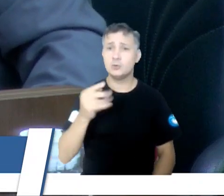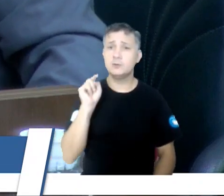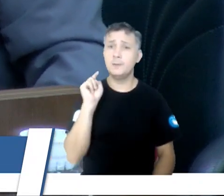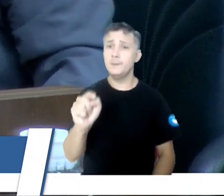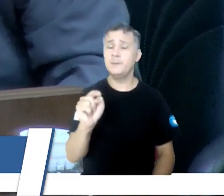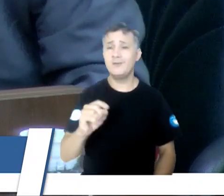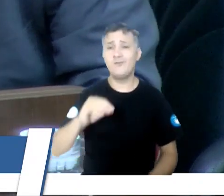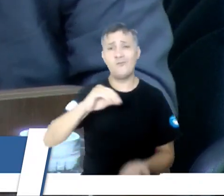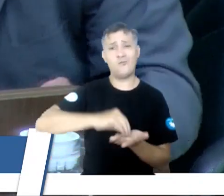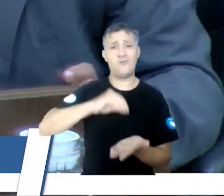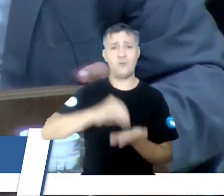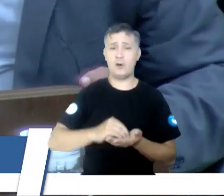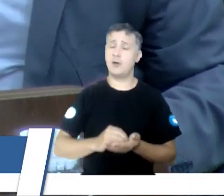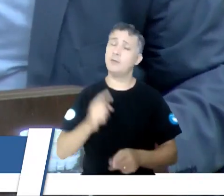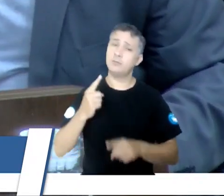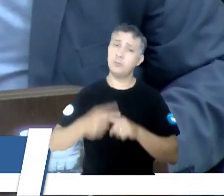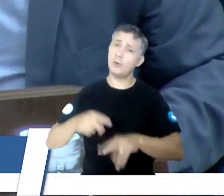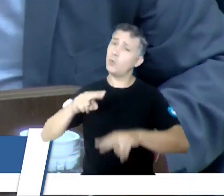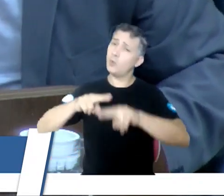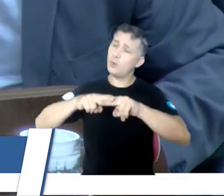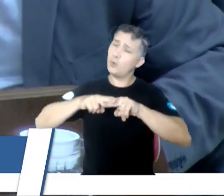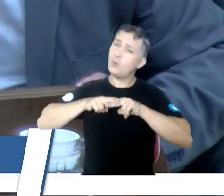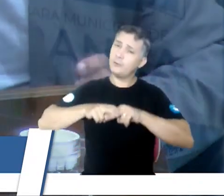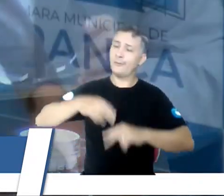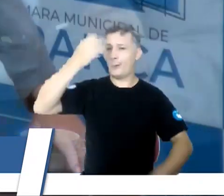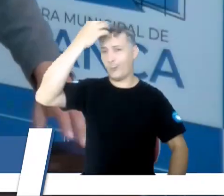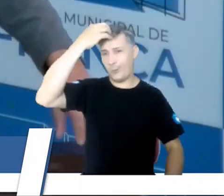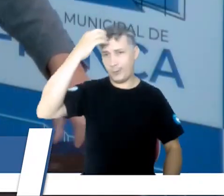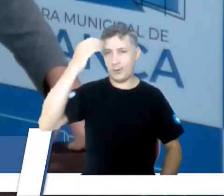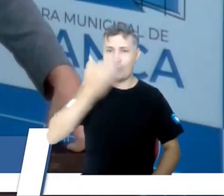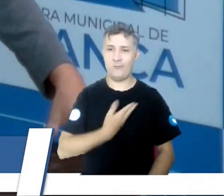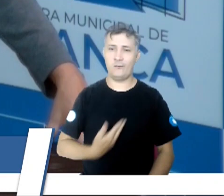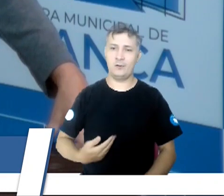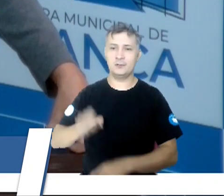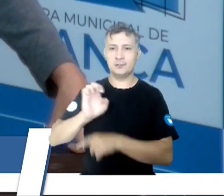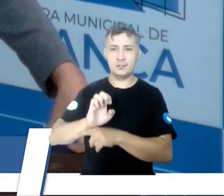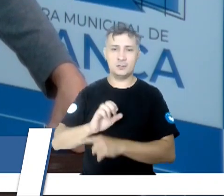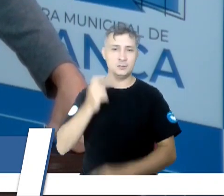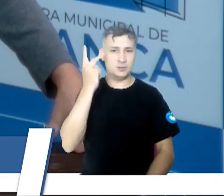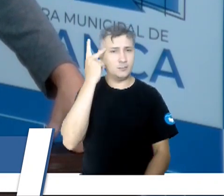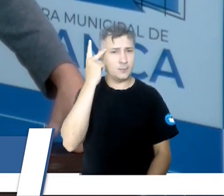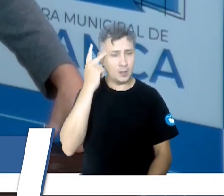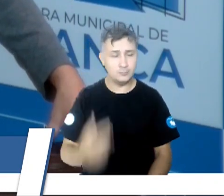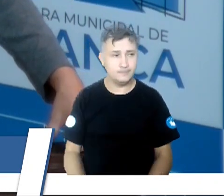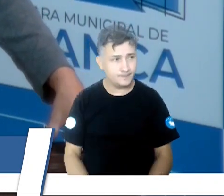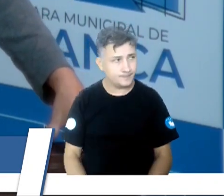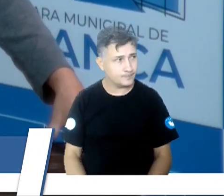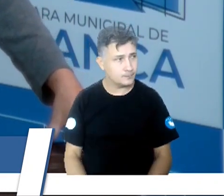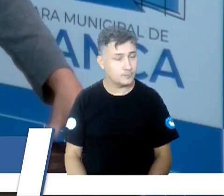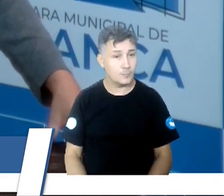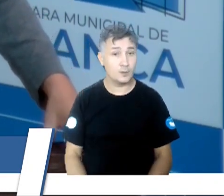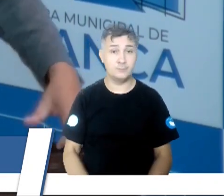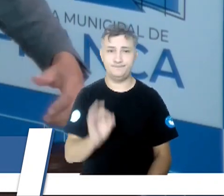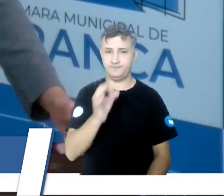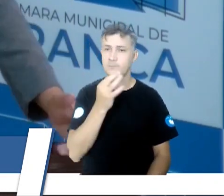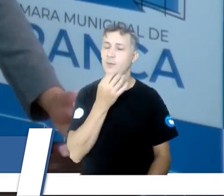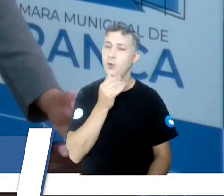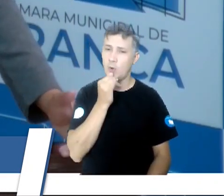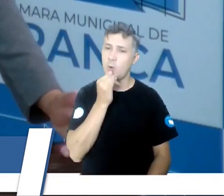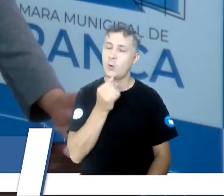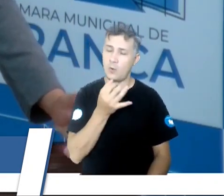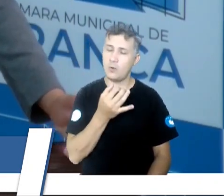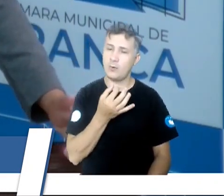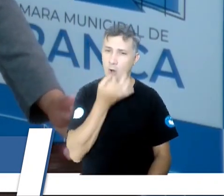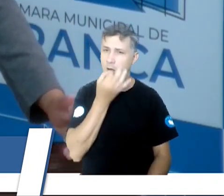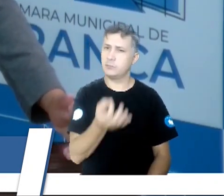São Paulo. Sim, ô, ô Della, e muito pertinente a sua observação, porque na